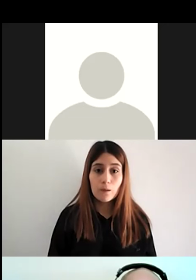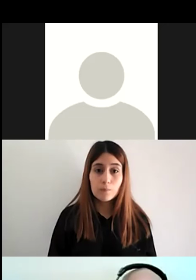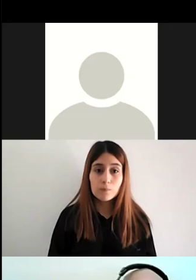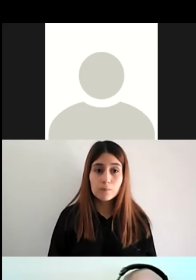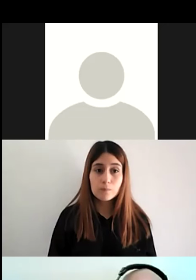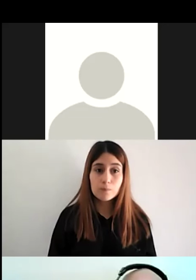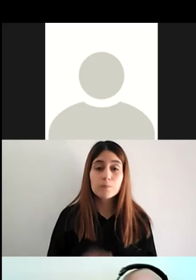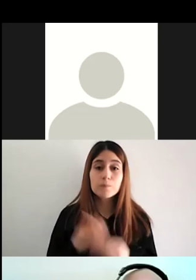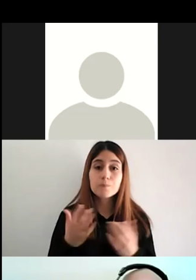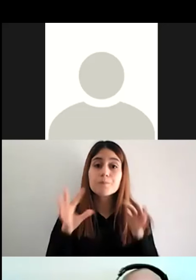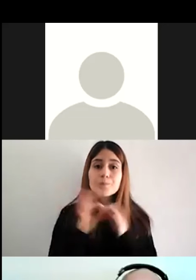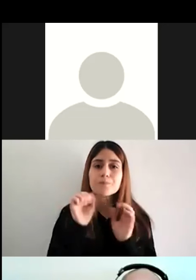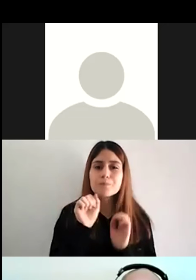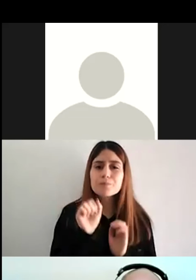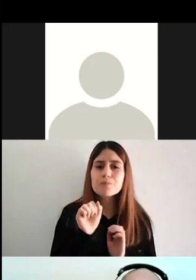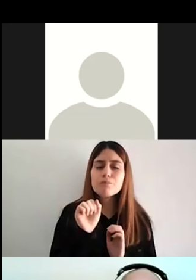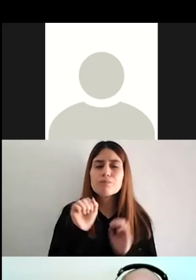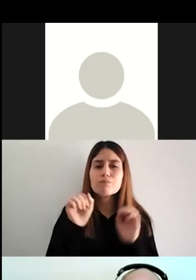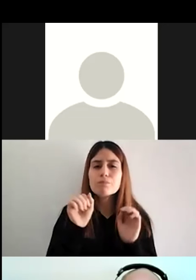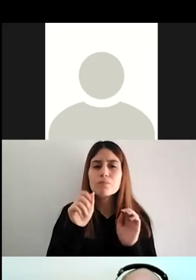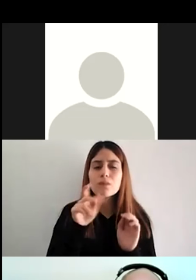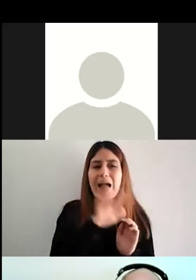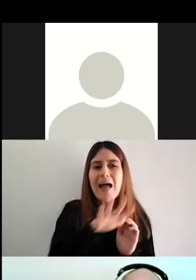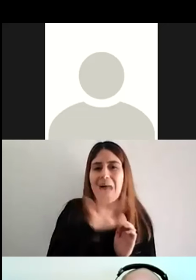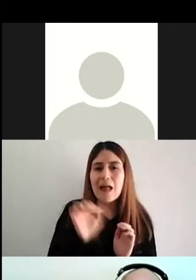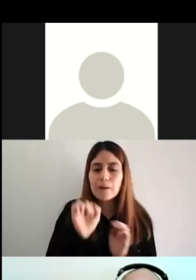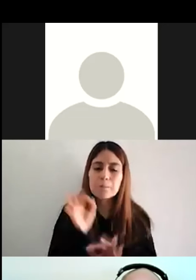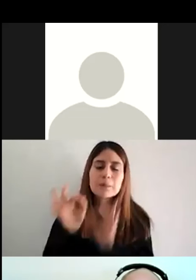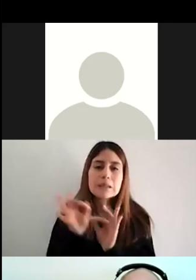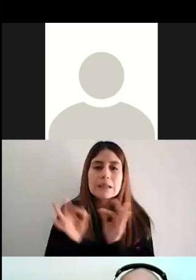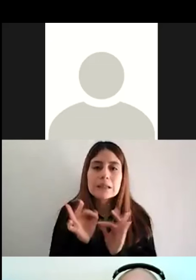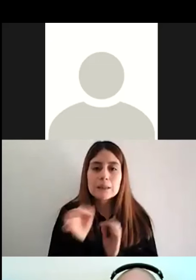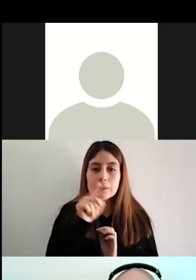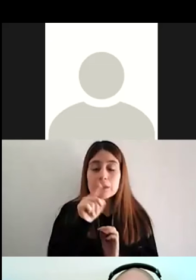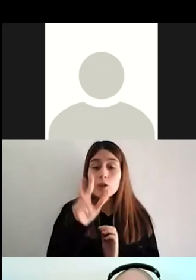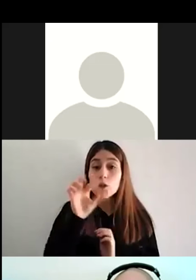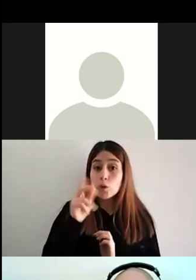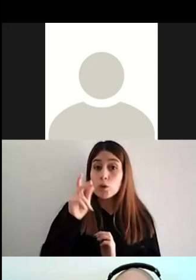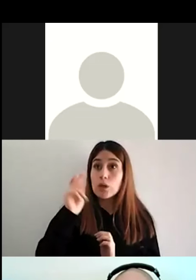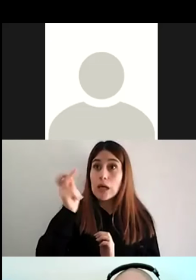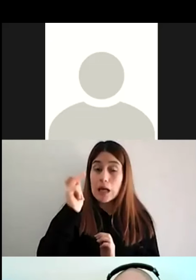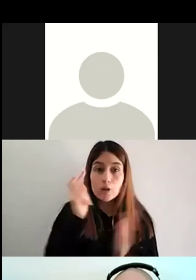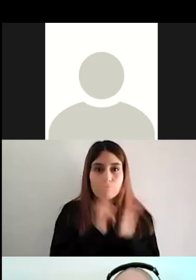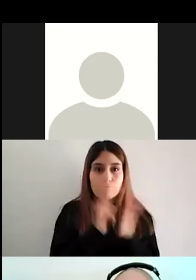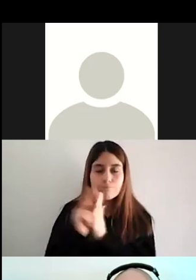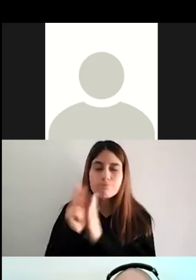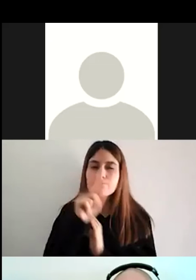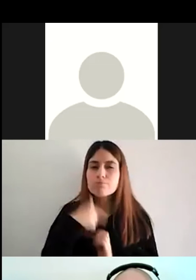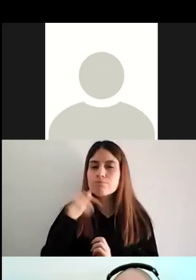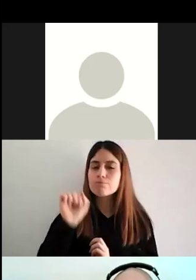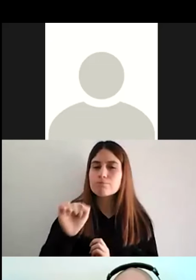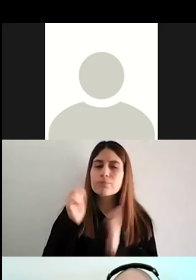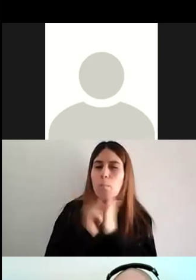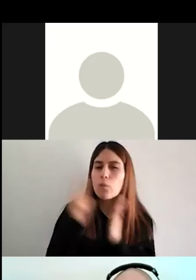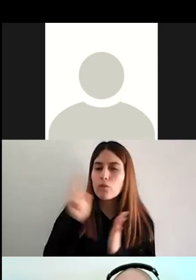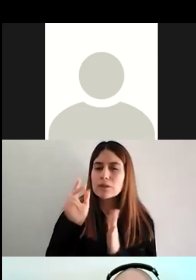Em termos de áreas terapêuticas, o que é que foi aprovado nestes 18 anos? E quando ainda estamos na aprovação a nível